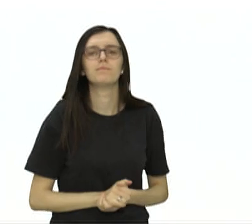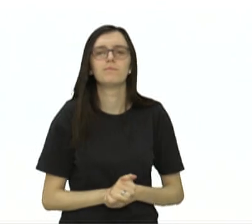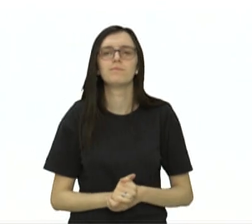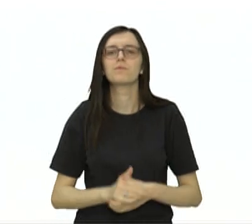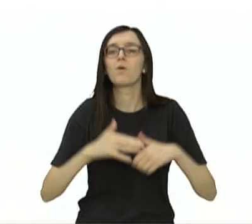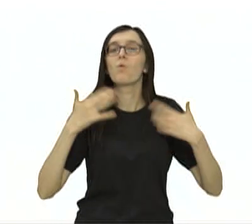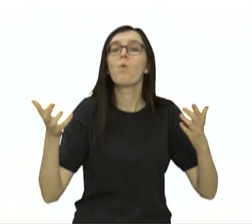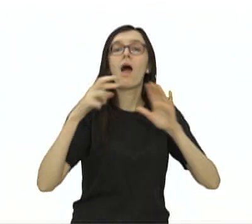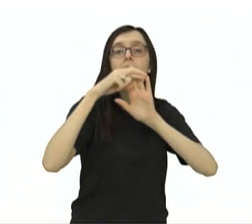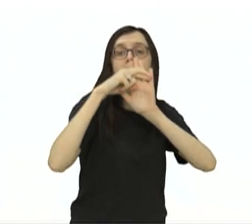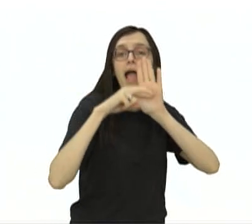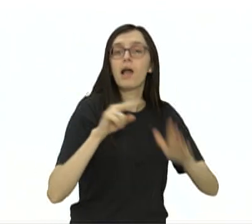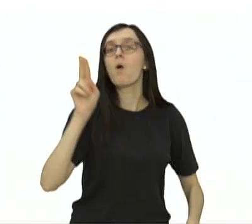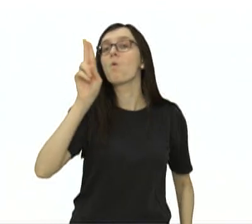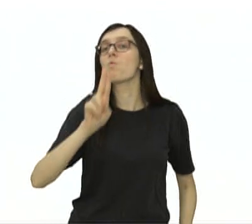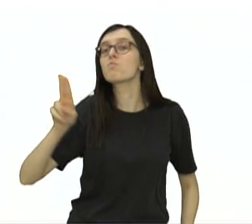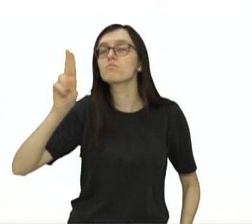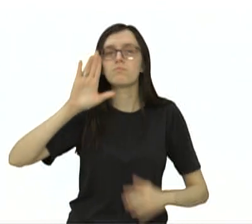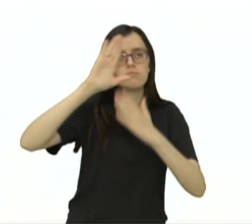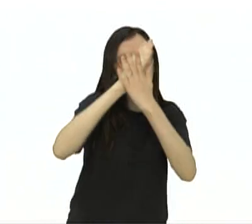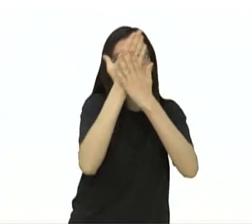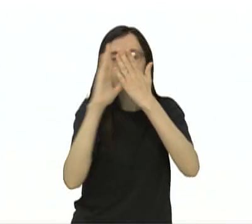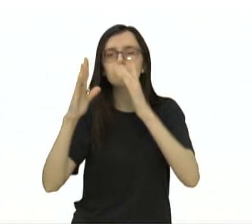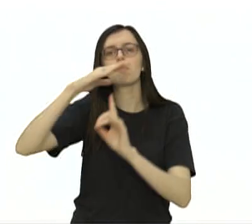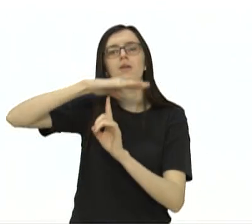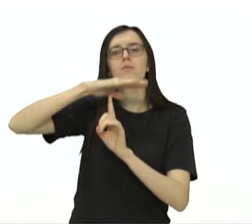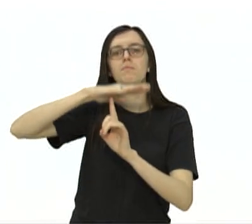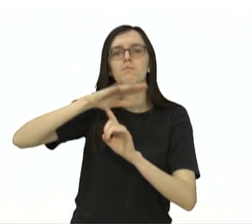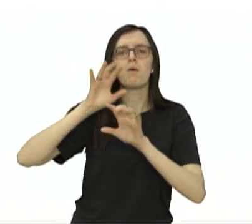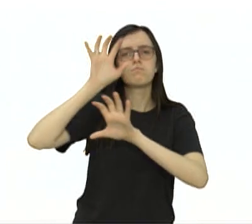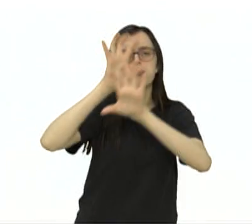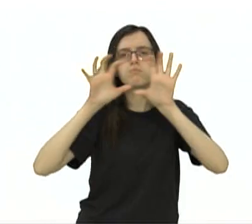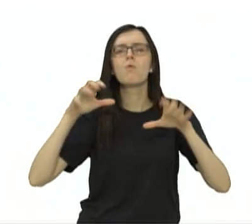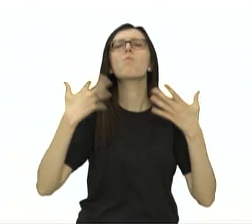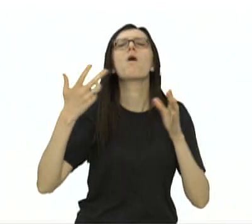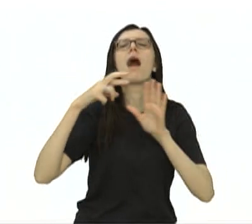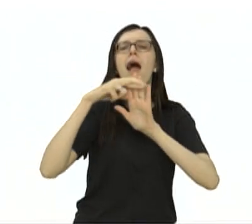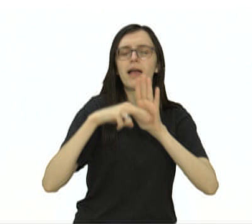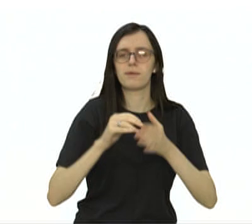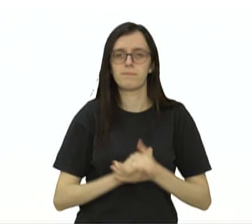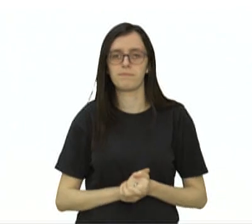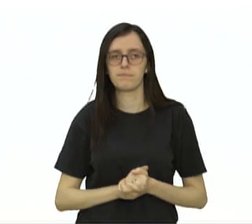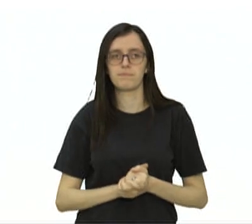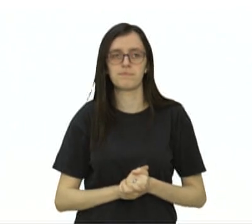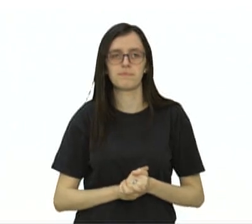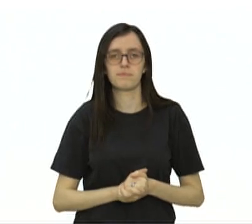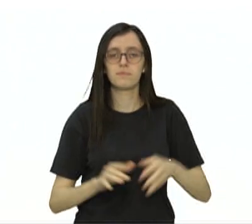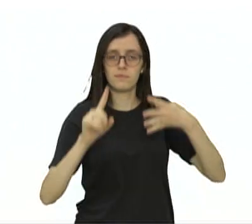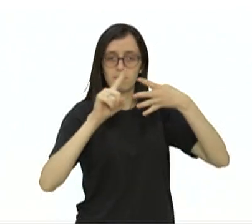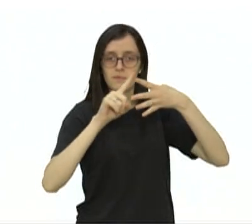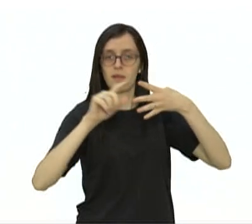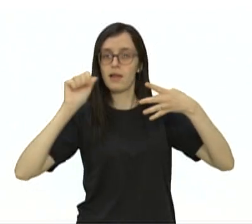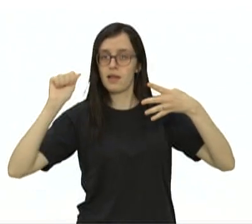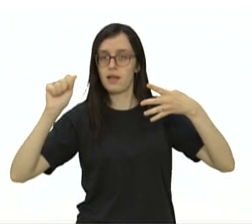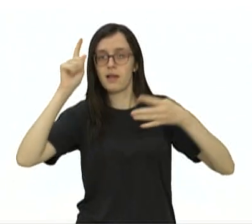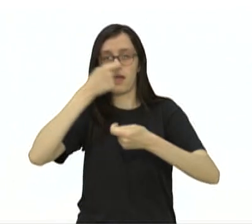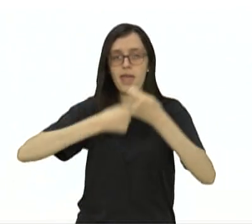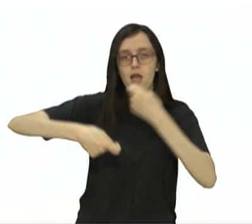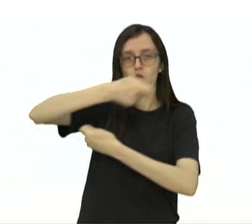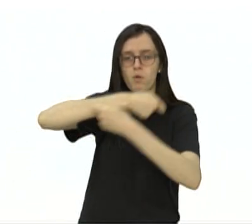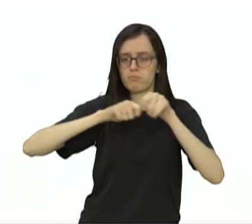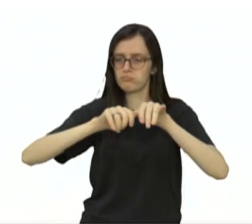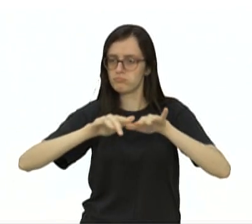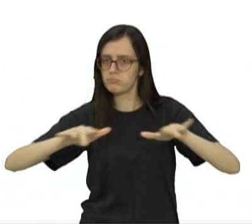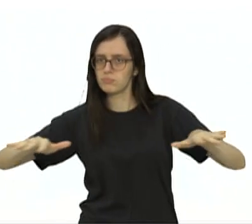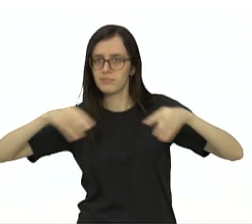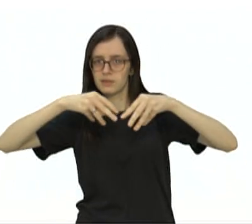os critérios utilizados para dividir o Paraná em mesorregiões? Letra A, econômico e relevo. Letra